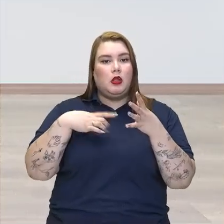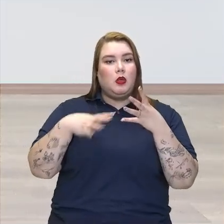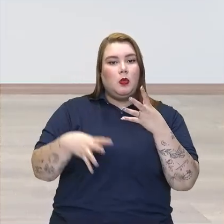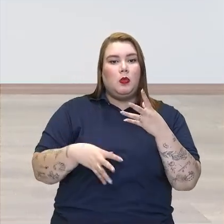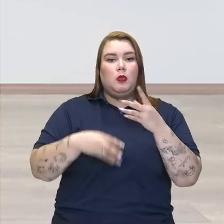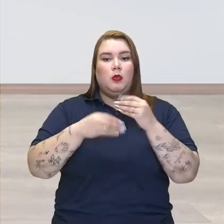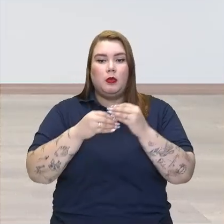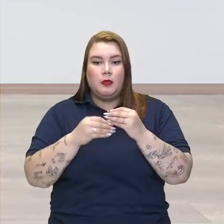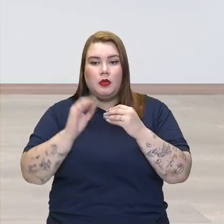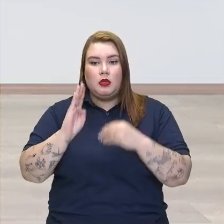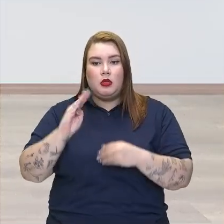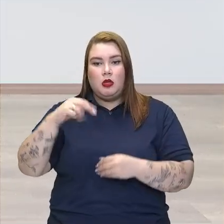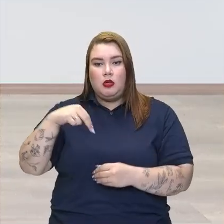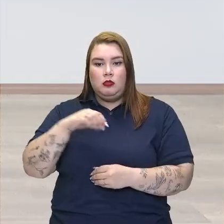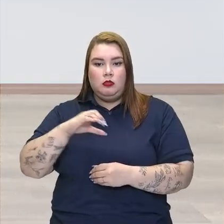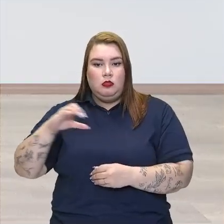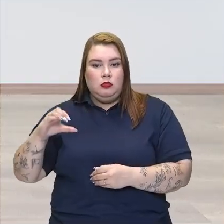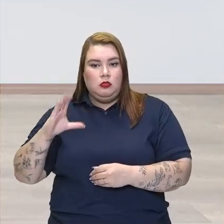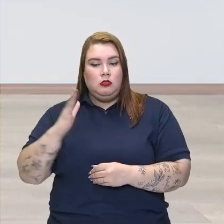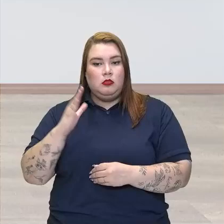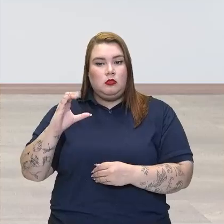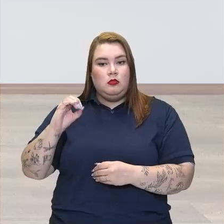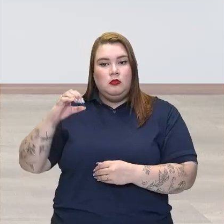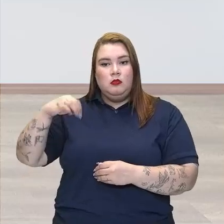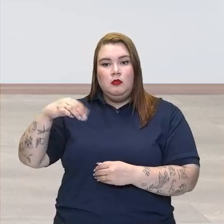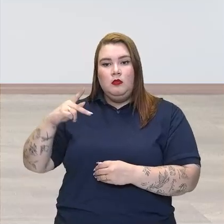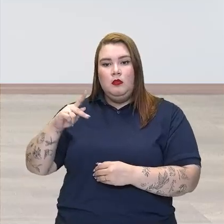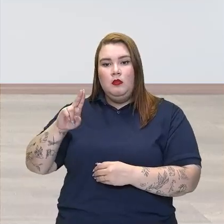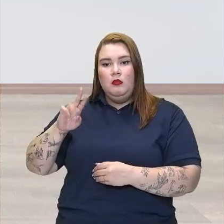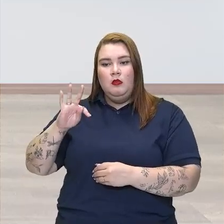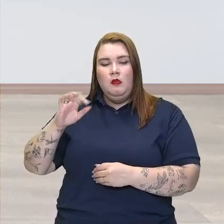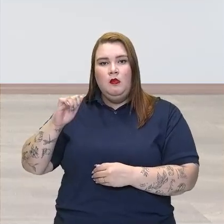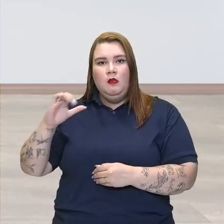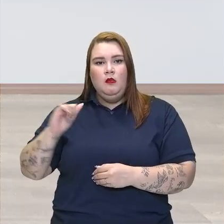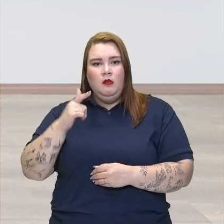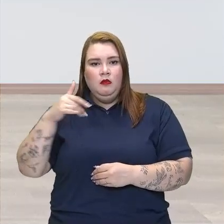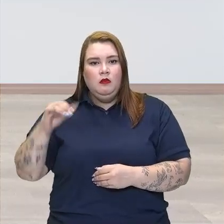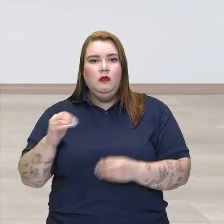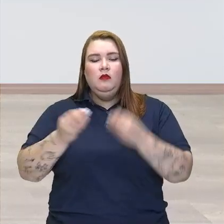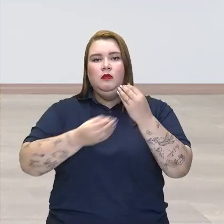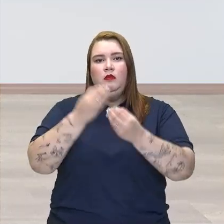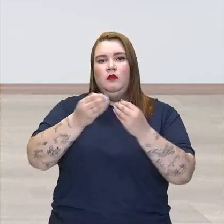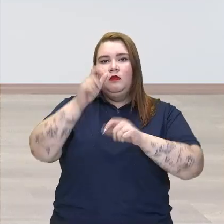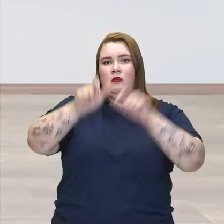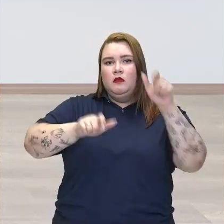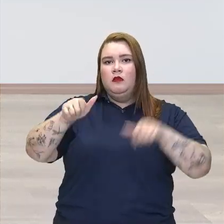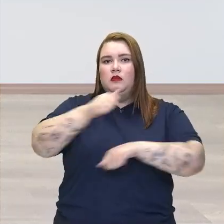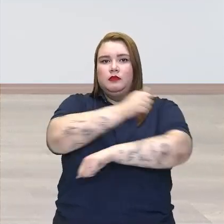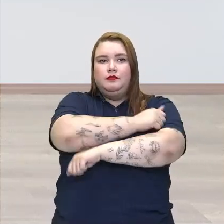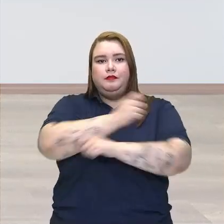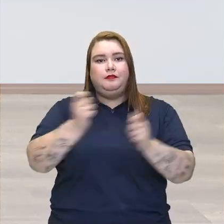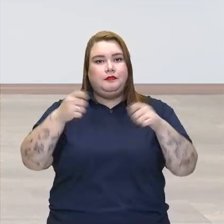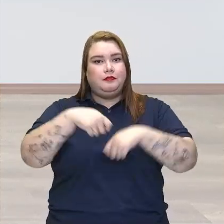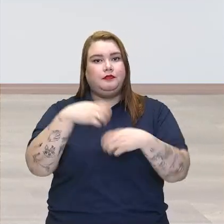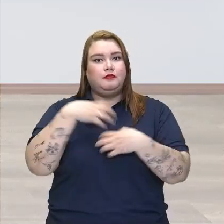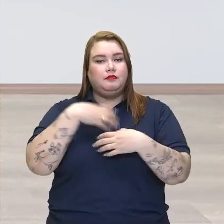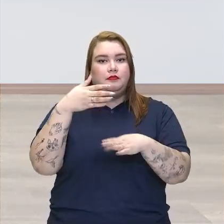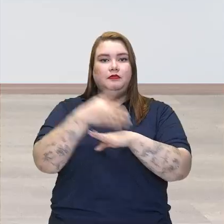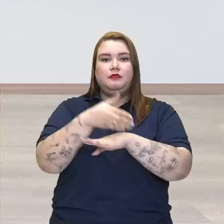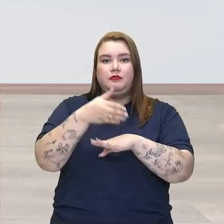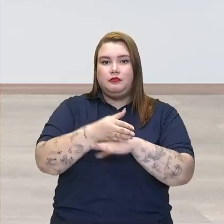BNCC Computação da melhor maneira possível e de uma forma que faça com que os nossos estudantes realmente se sintam participantes,